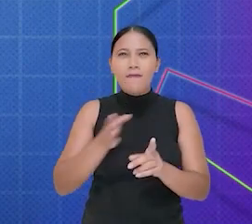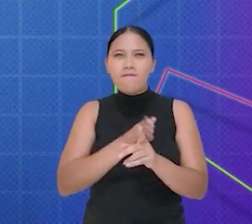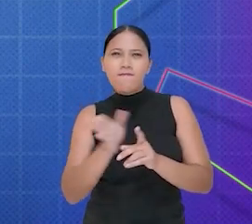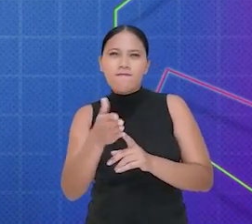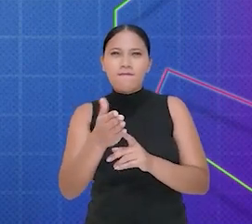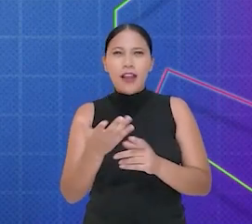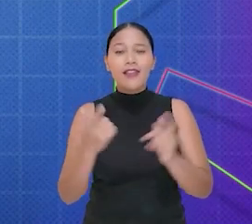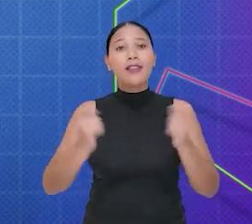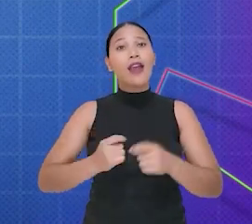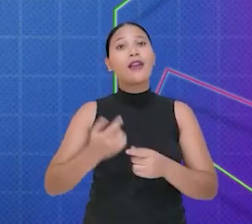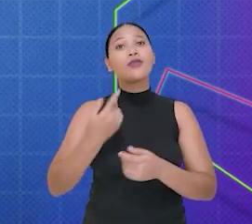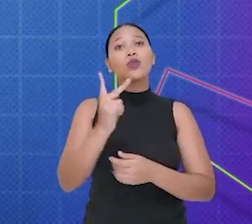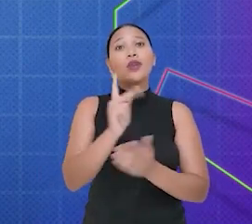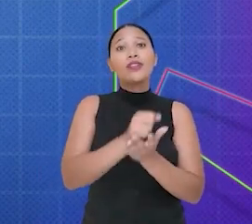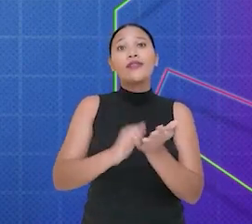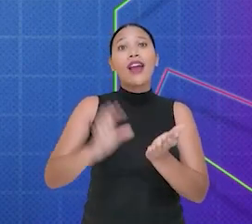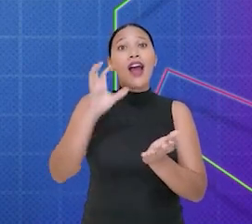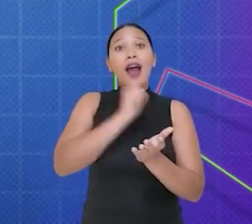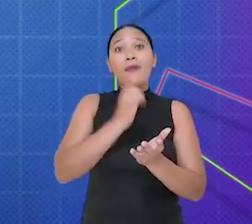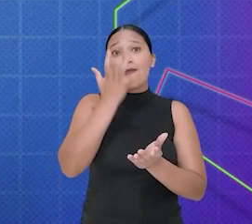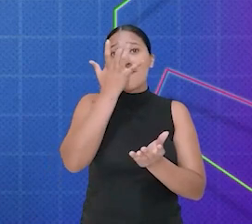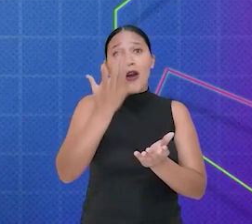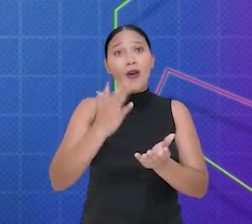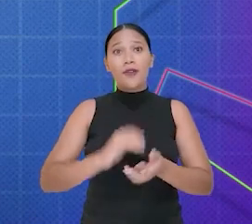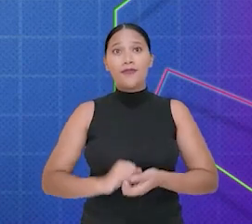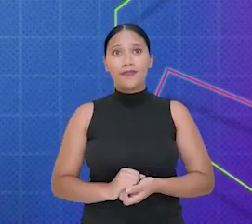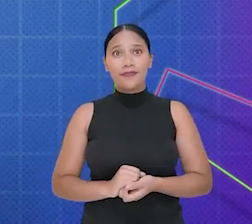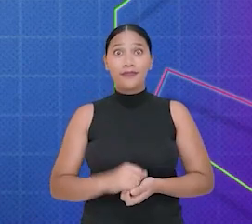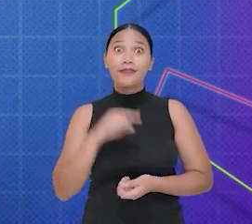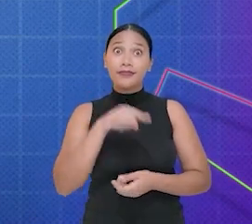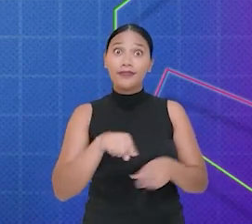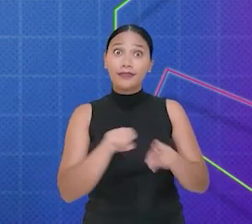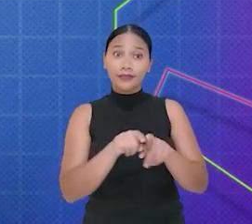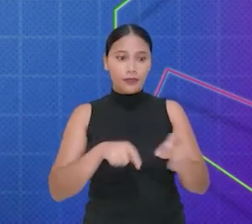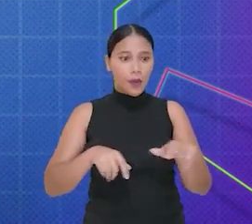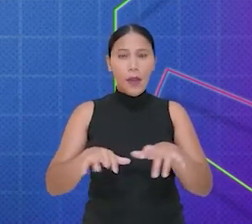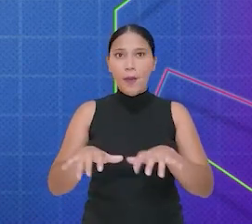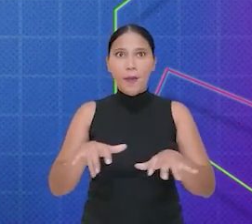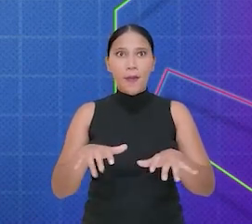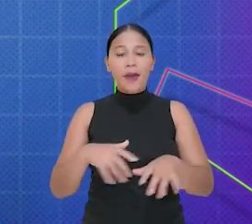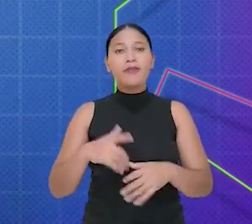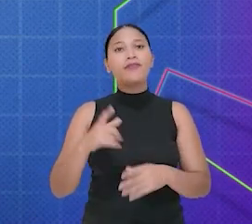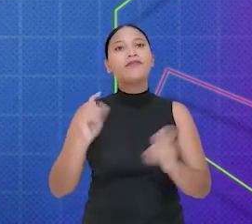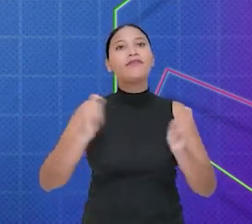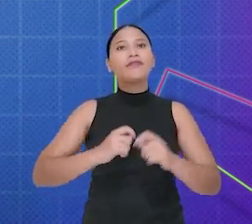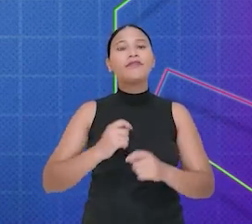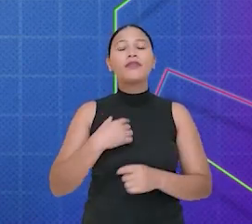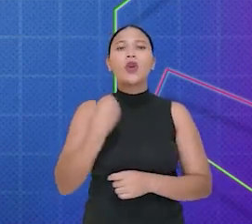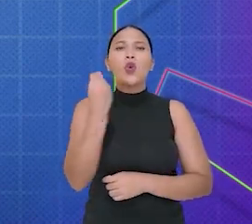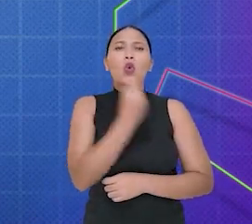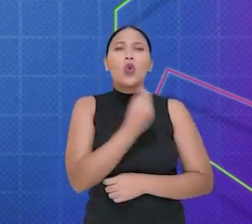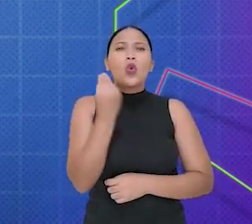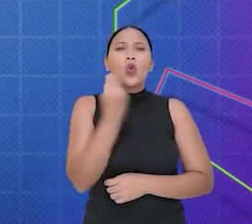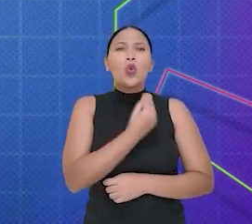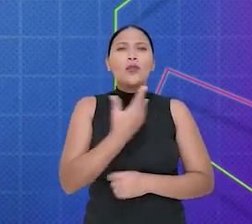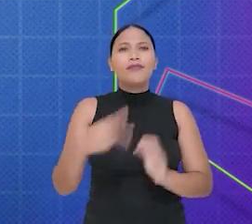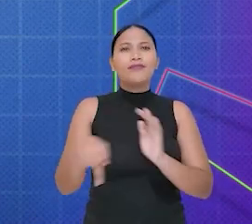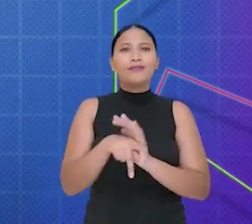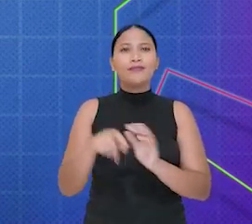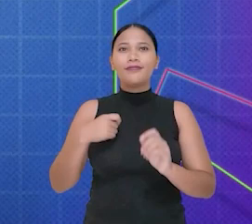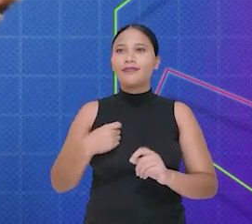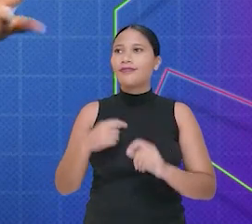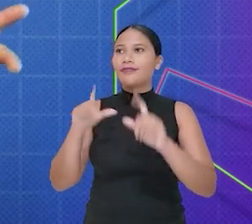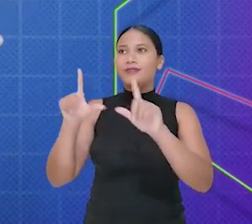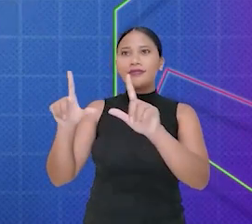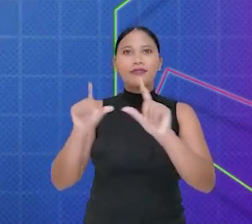atalhos de teclado podem tornar suas tarefas mais fáceis e rápidas. Os atalhos de teclado podem ser usados para navegar de forma mais